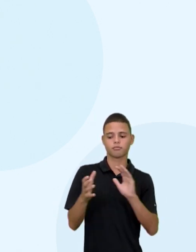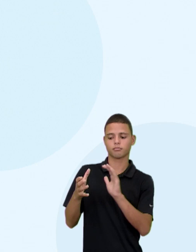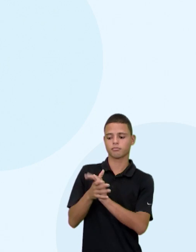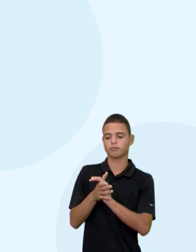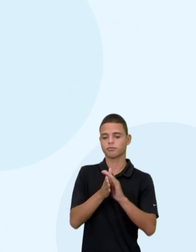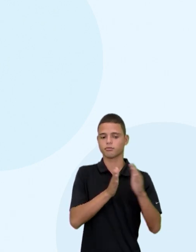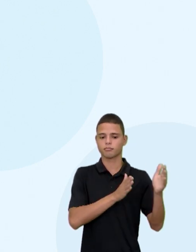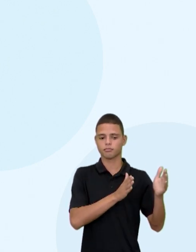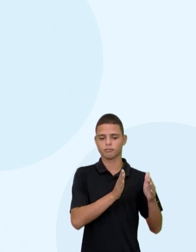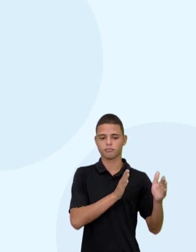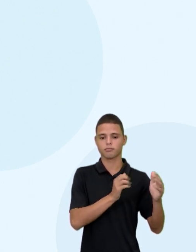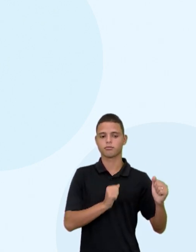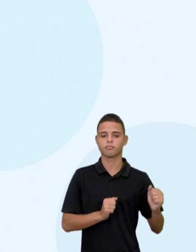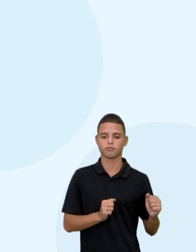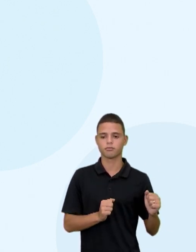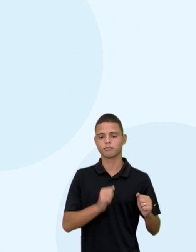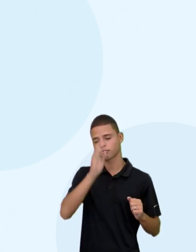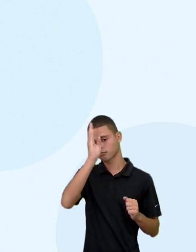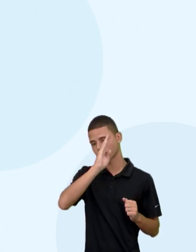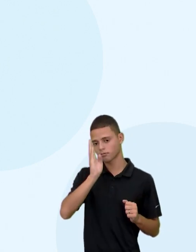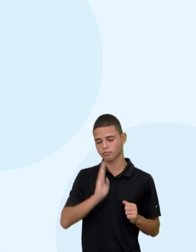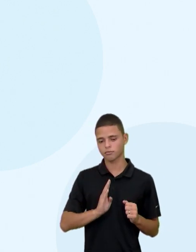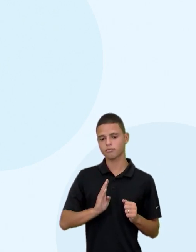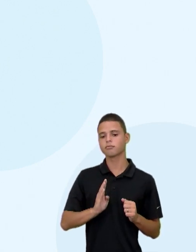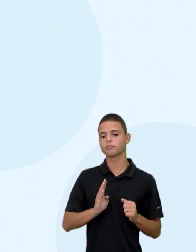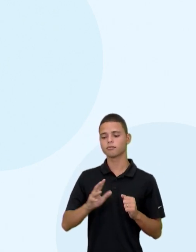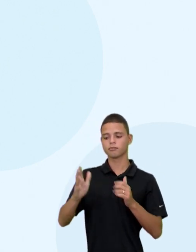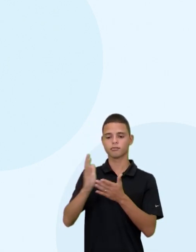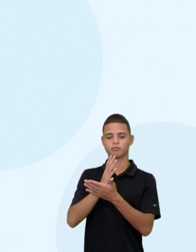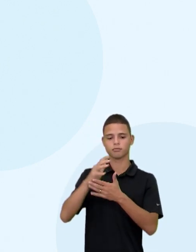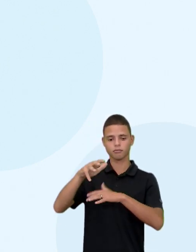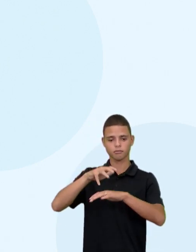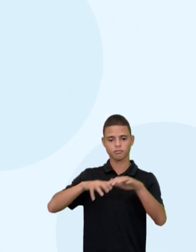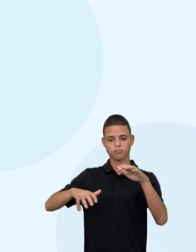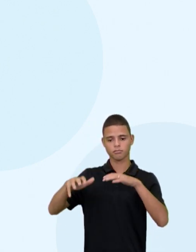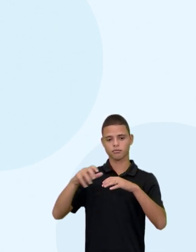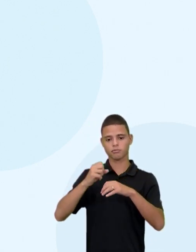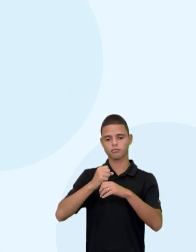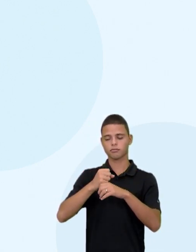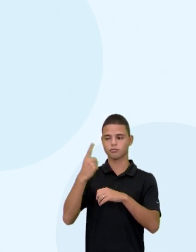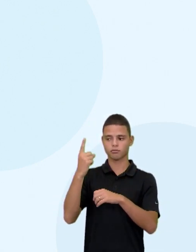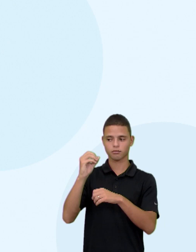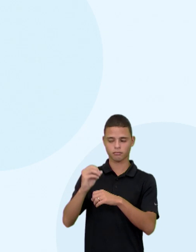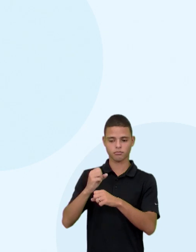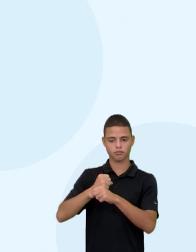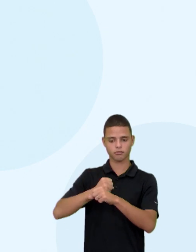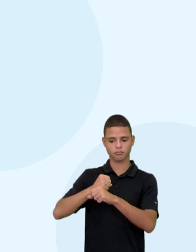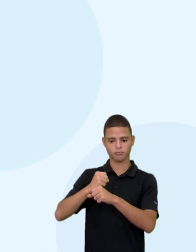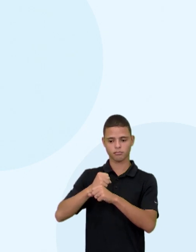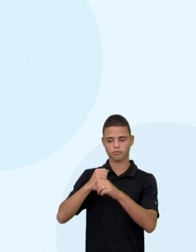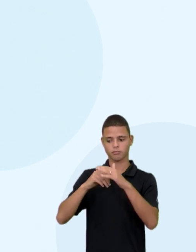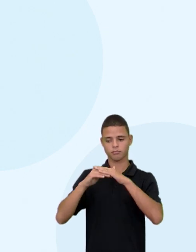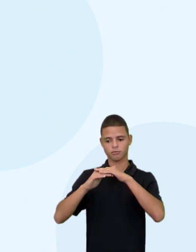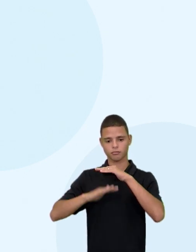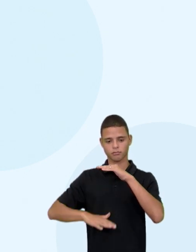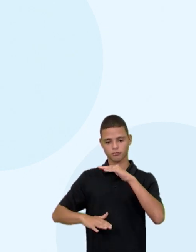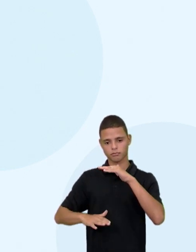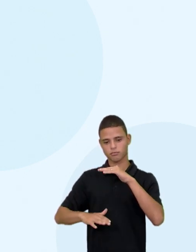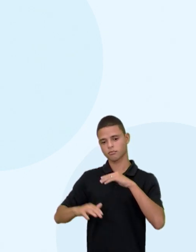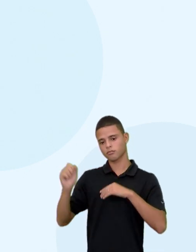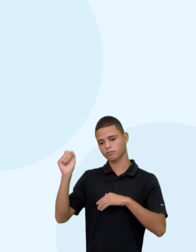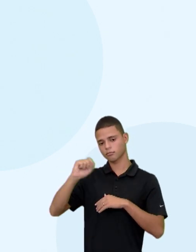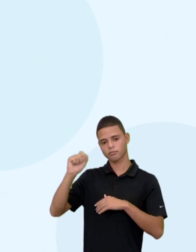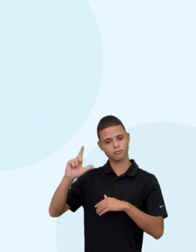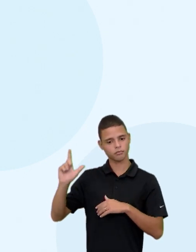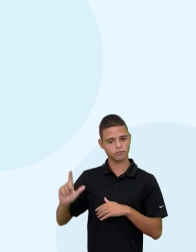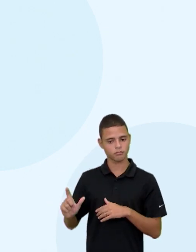divórcio em porcentagem. Brasil e grandes regiões. Menos de 10 anos, né, que está lá em azul, né, então ele vai aparecer lá